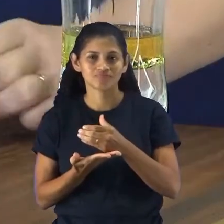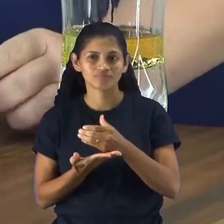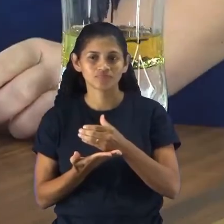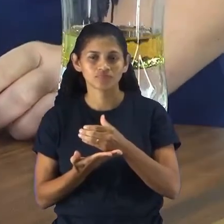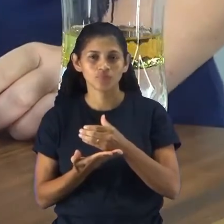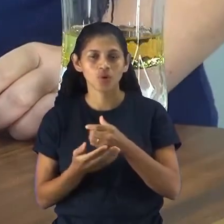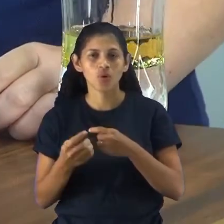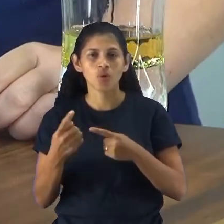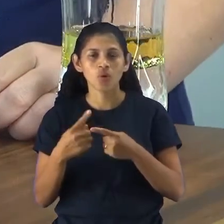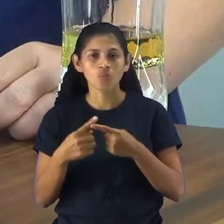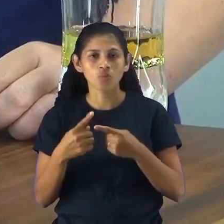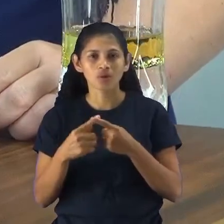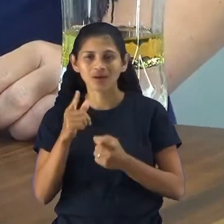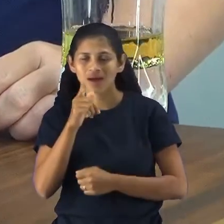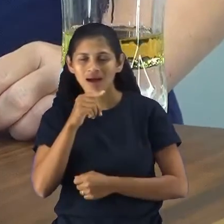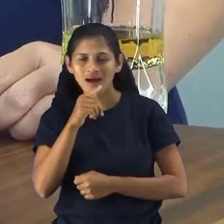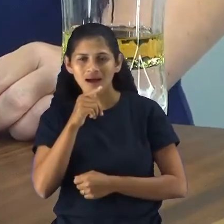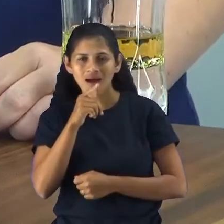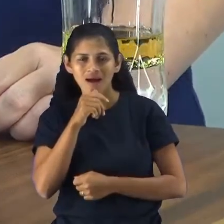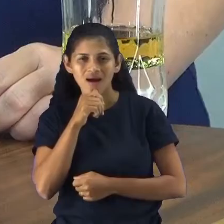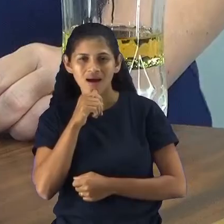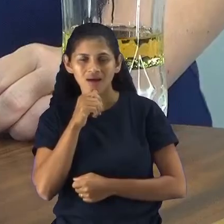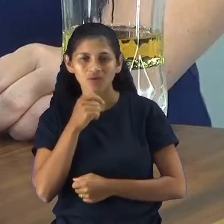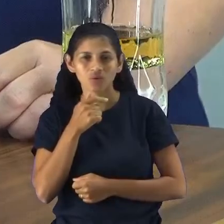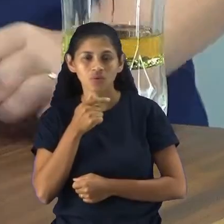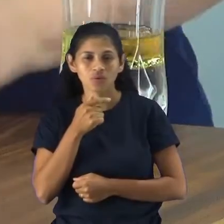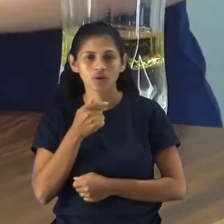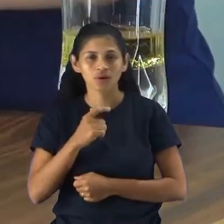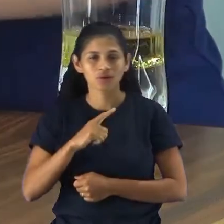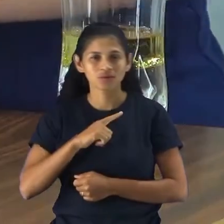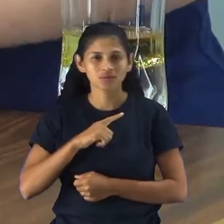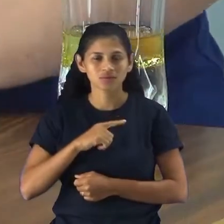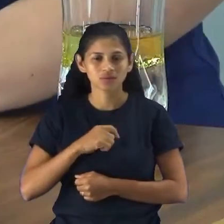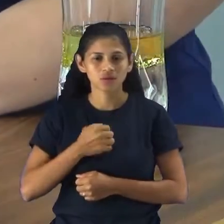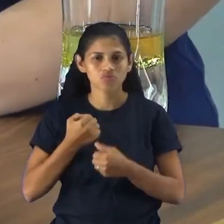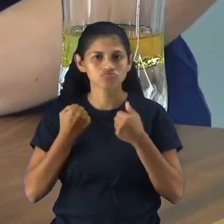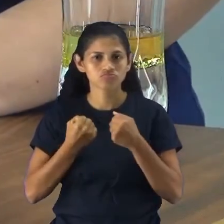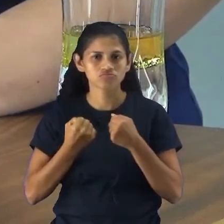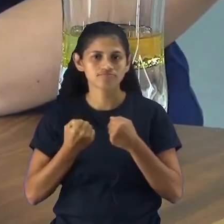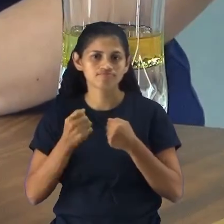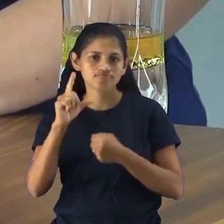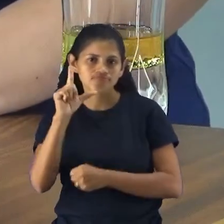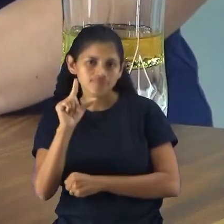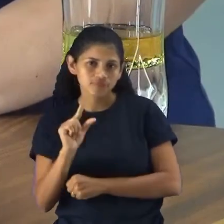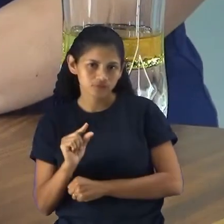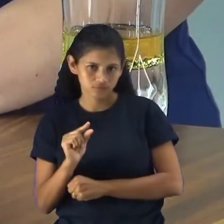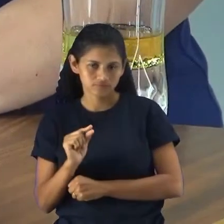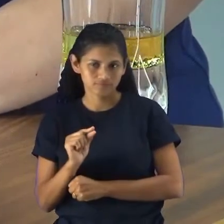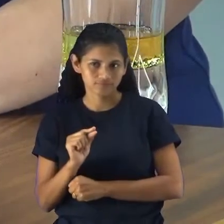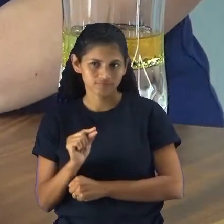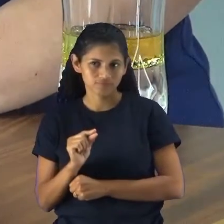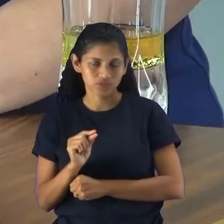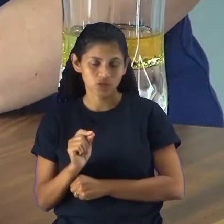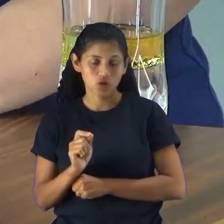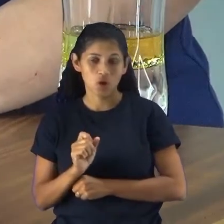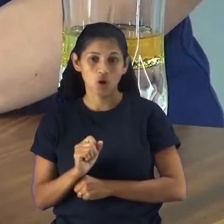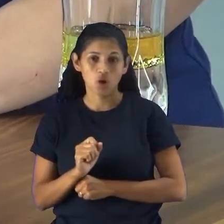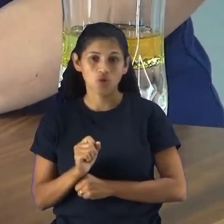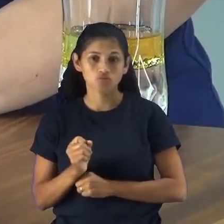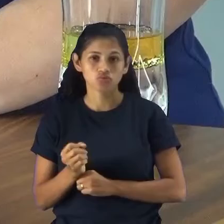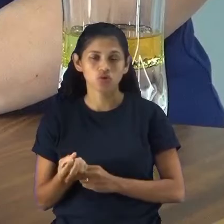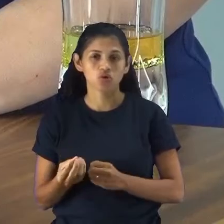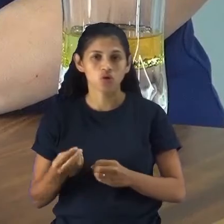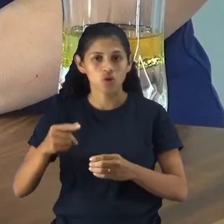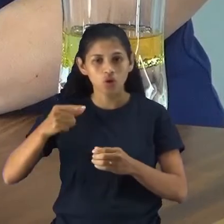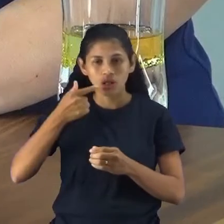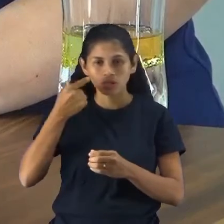ovo. Porém, a água com sal, ela, né, misturada com sal, a densidade dela muda. Aqui